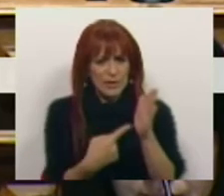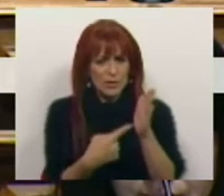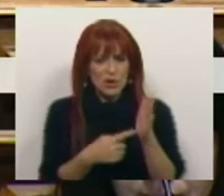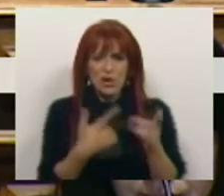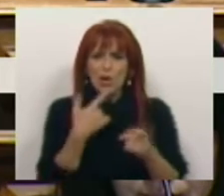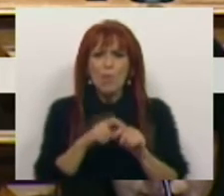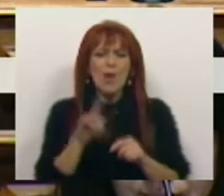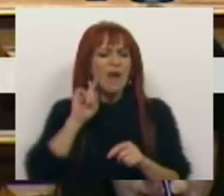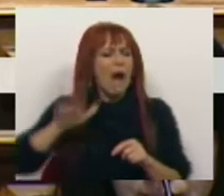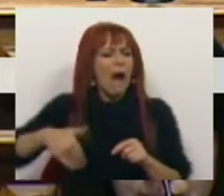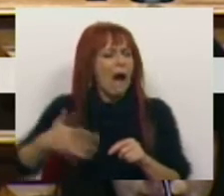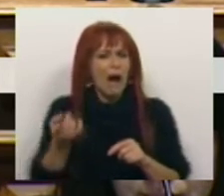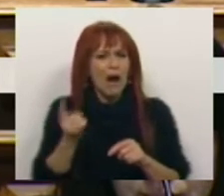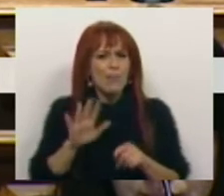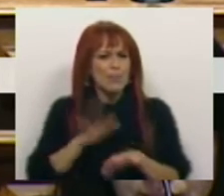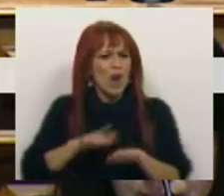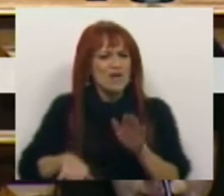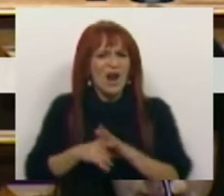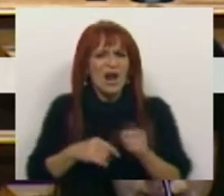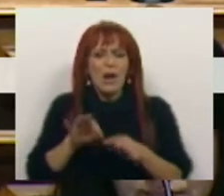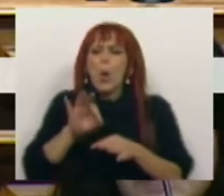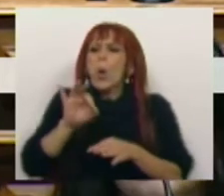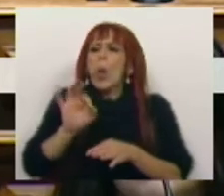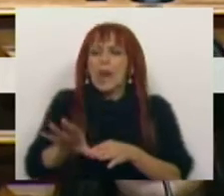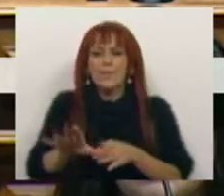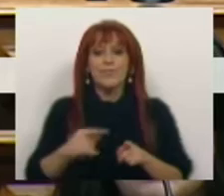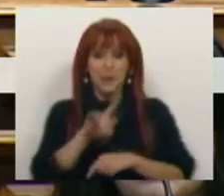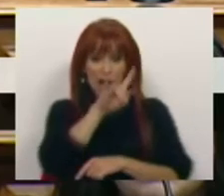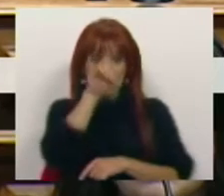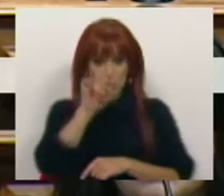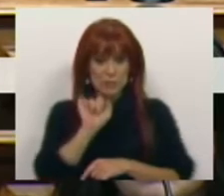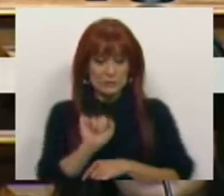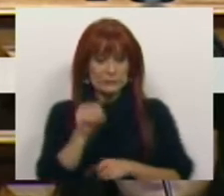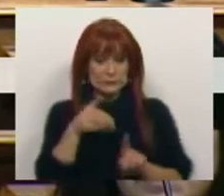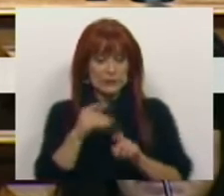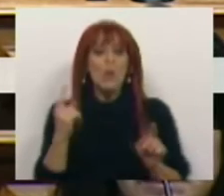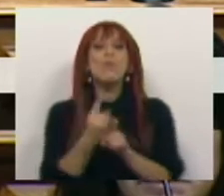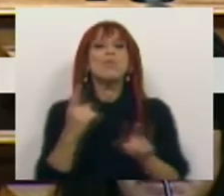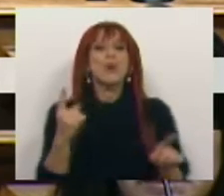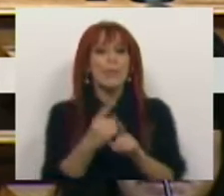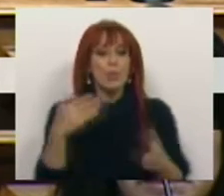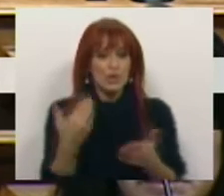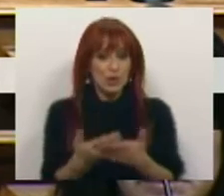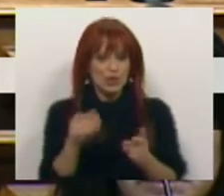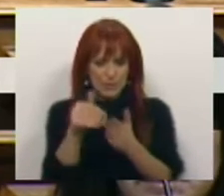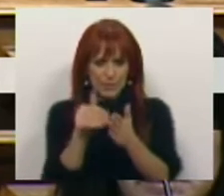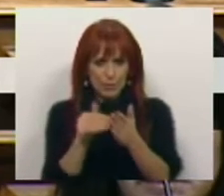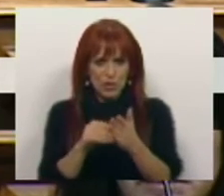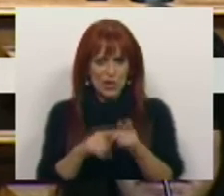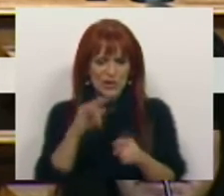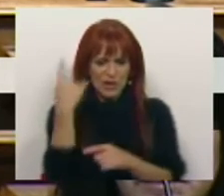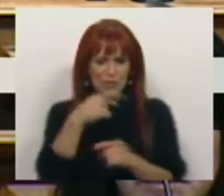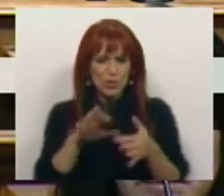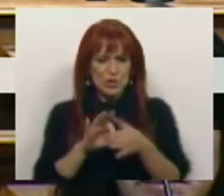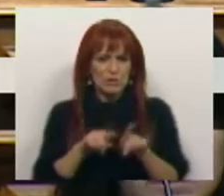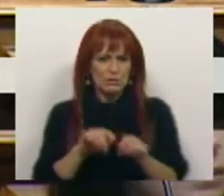não podem ser desvirtuados por uma lei avulsa. As questões concretas que motivaram a introdução das figuras do